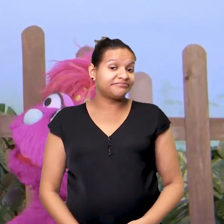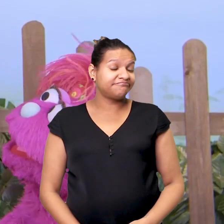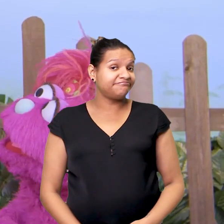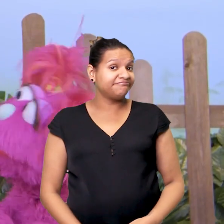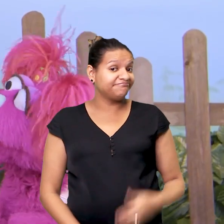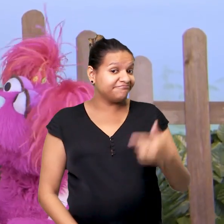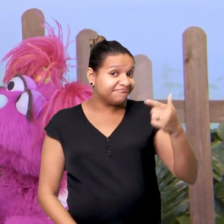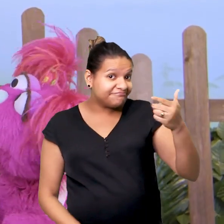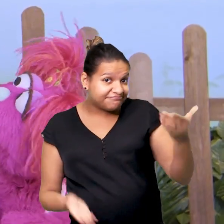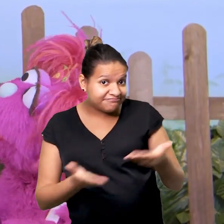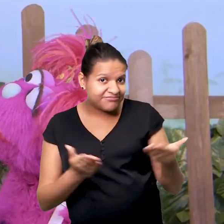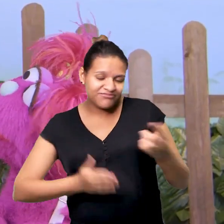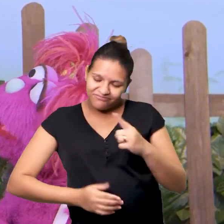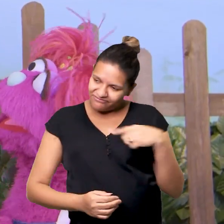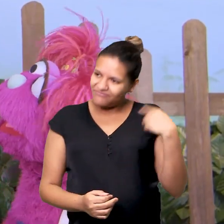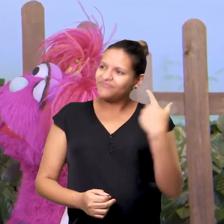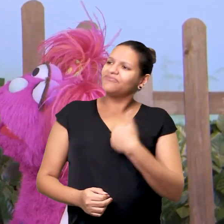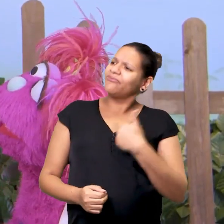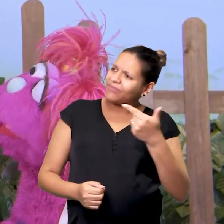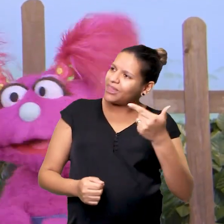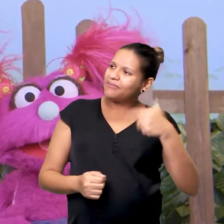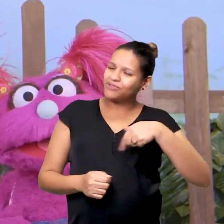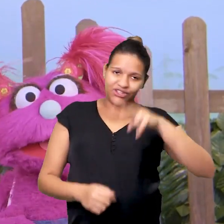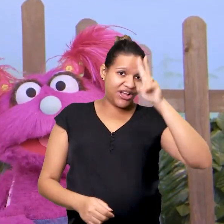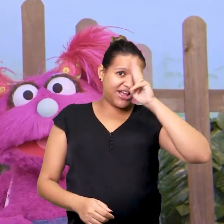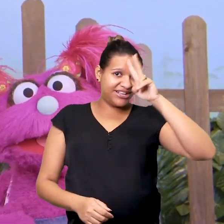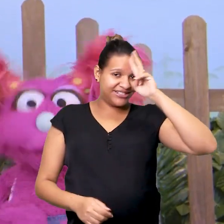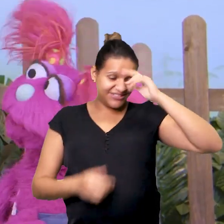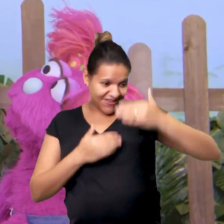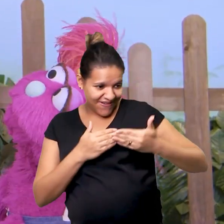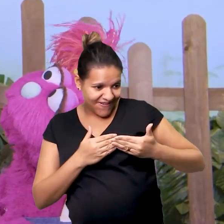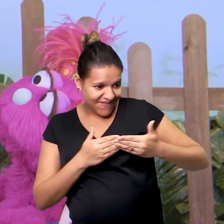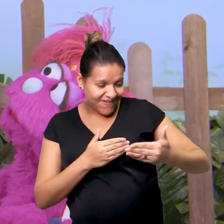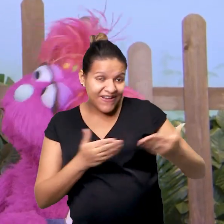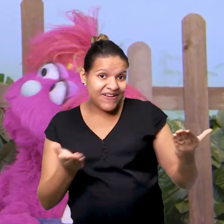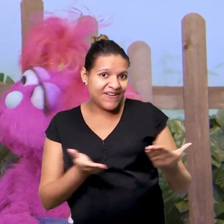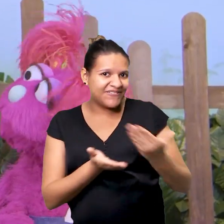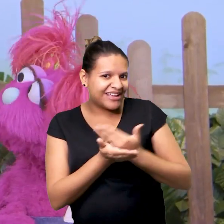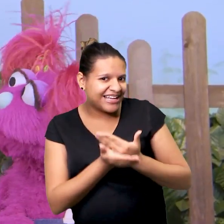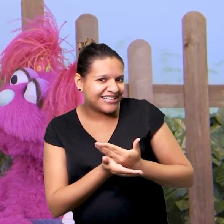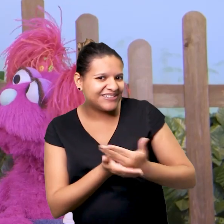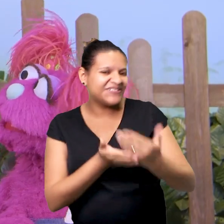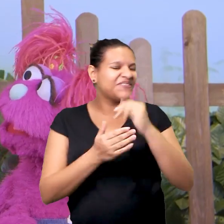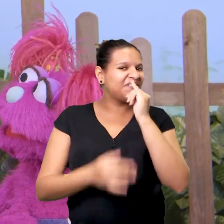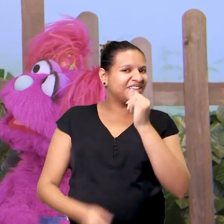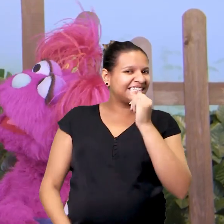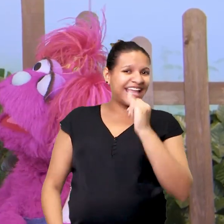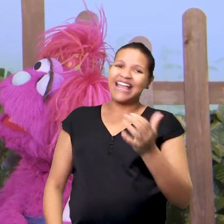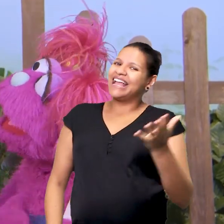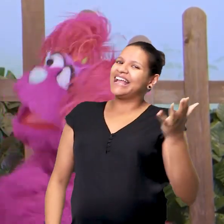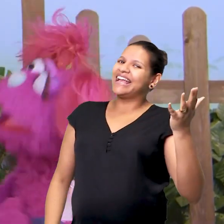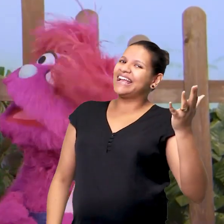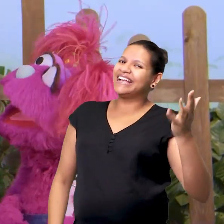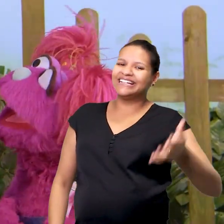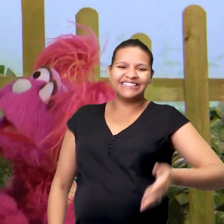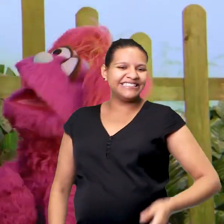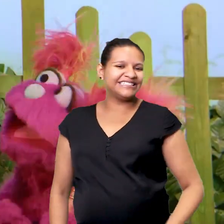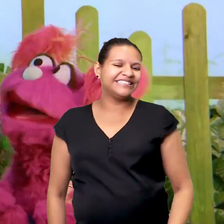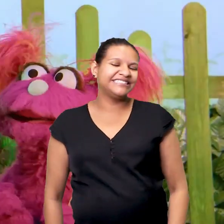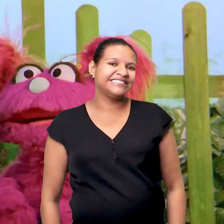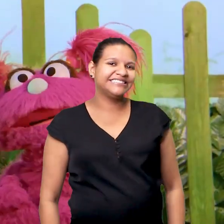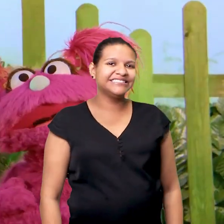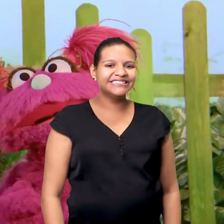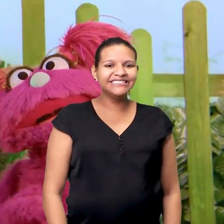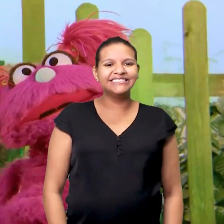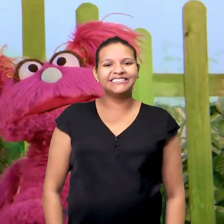Mais uma semente nós vamos plantar, porque a história de hoje já vai começar. Uma